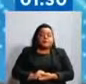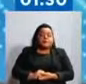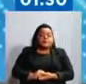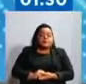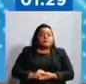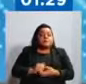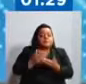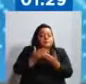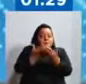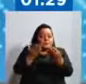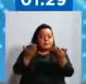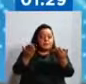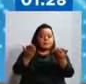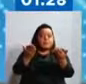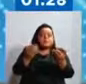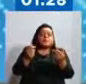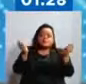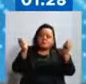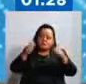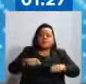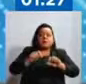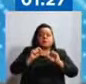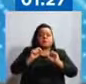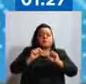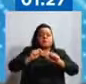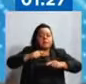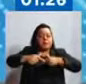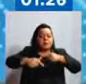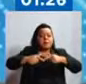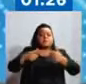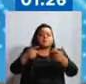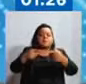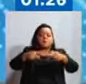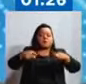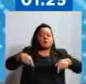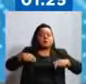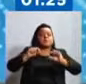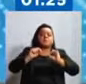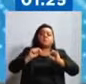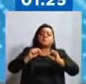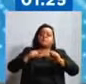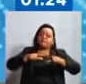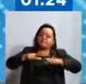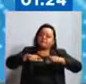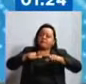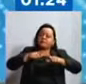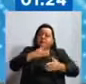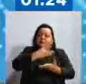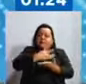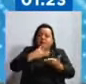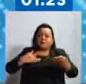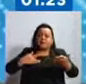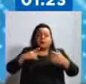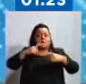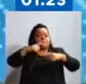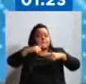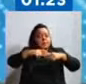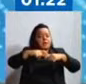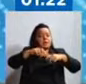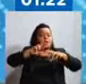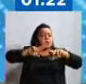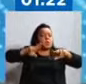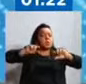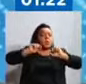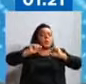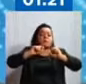Oferecer condições de trabalho para os nossos servidores na área da saúde, o qual é específico, os médicos e todos aqueles que fazem a